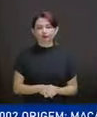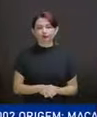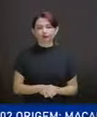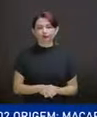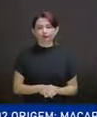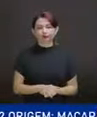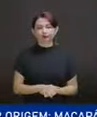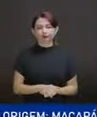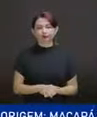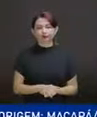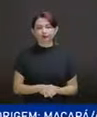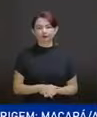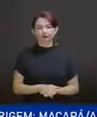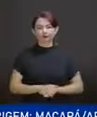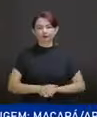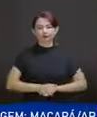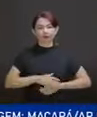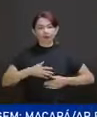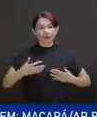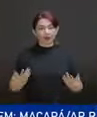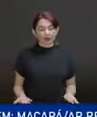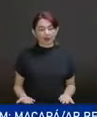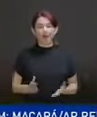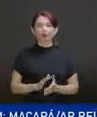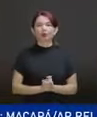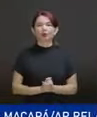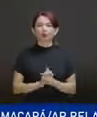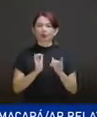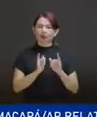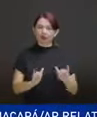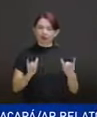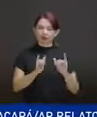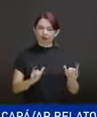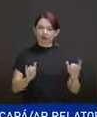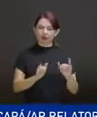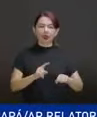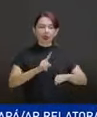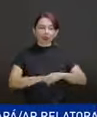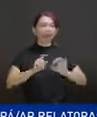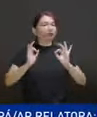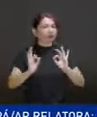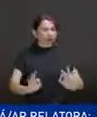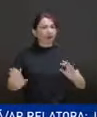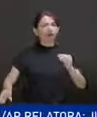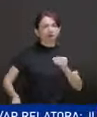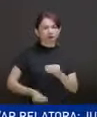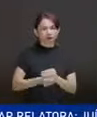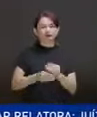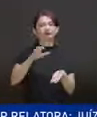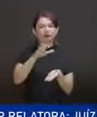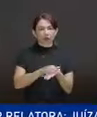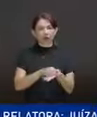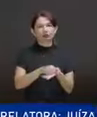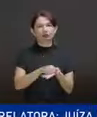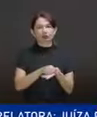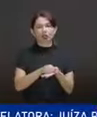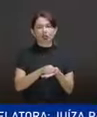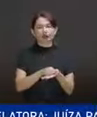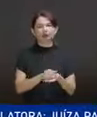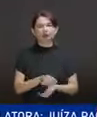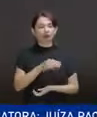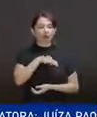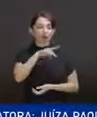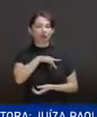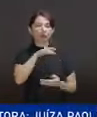Bom, quanto à admissibilidade, os aclaratórios eles foram opostos tempestivamente, e conquanto o órgão ministerial